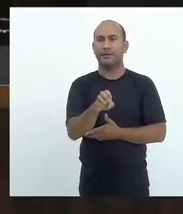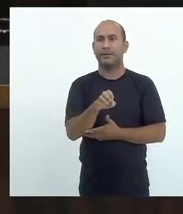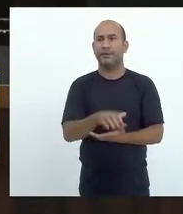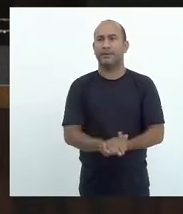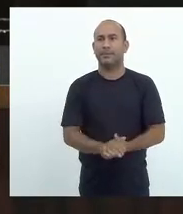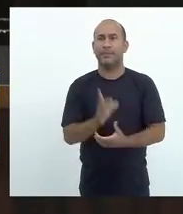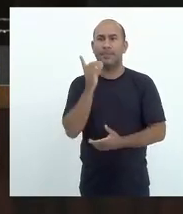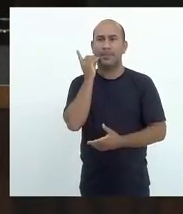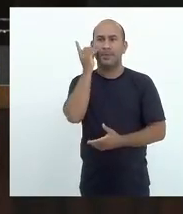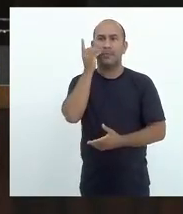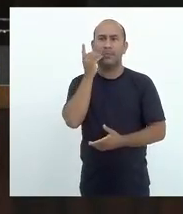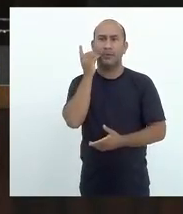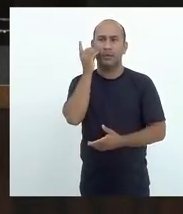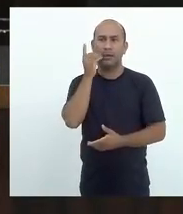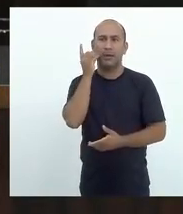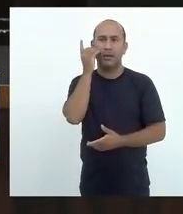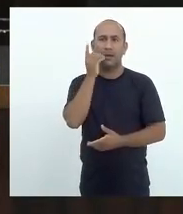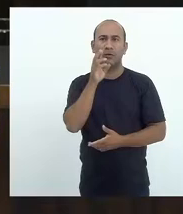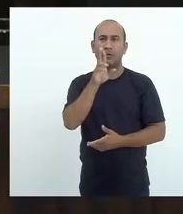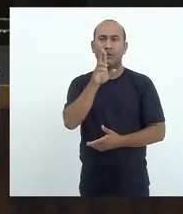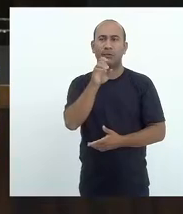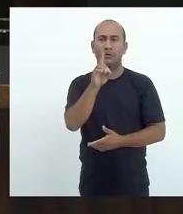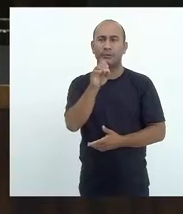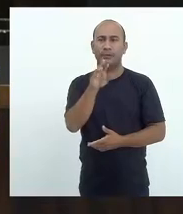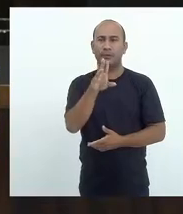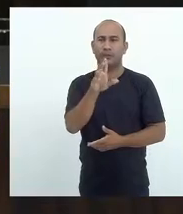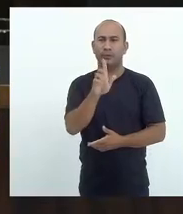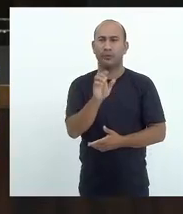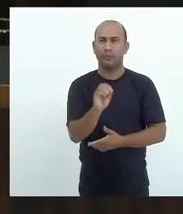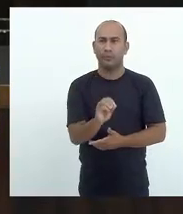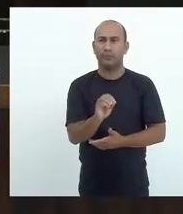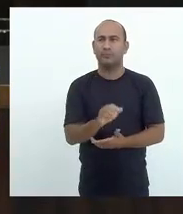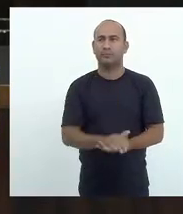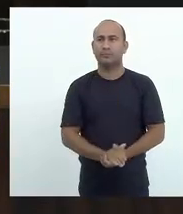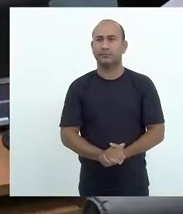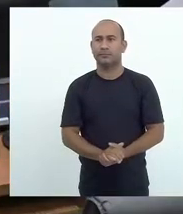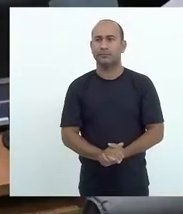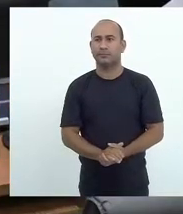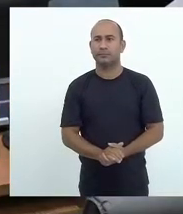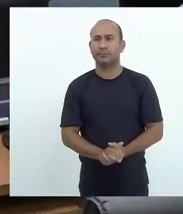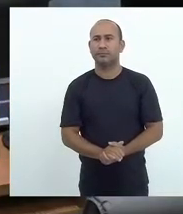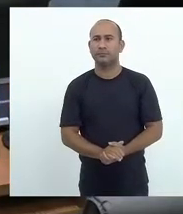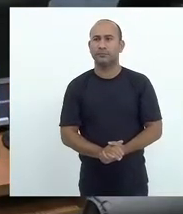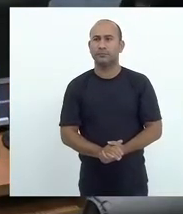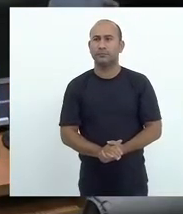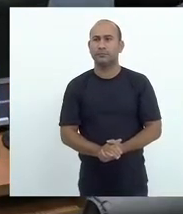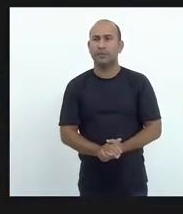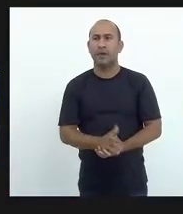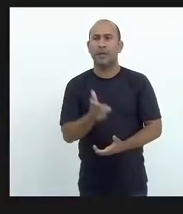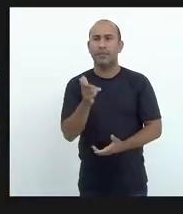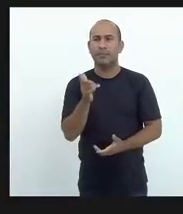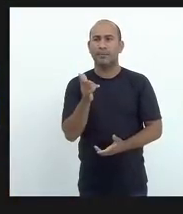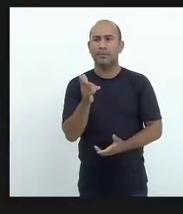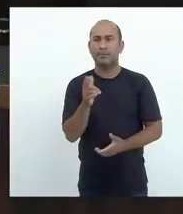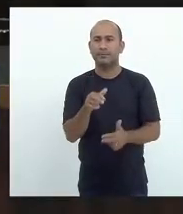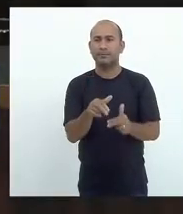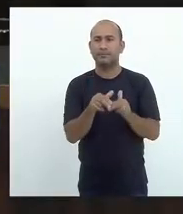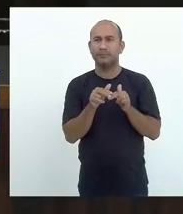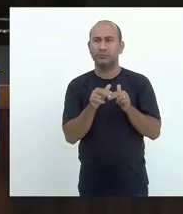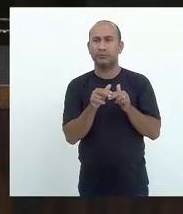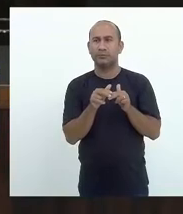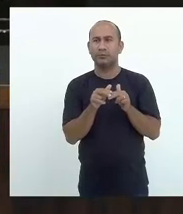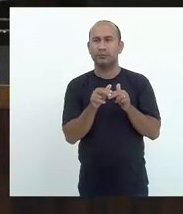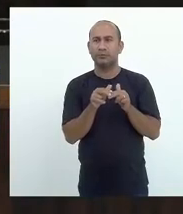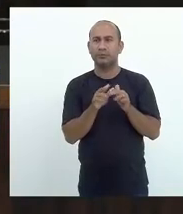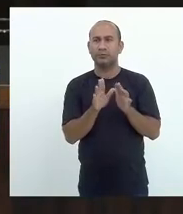Deputado Rodrigo Amorim. Vou palavra... consignar aqui, para consignar só. É só para consignar.